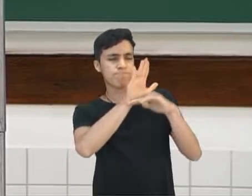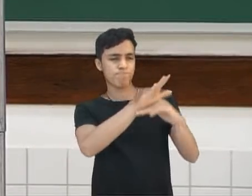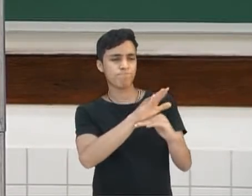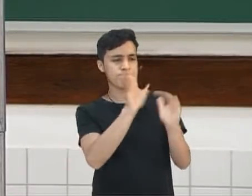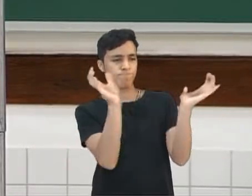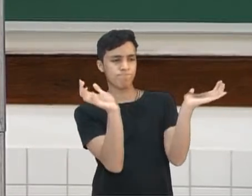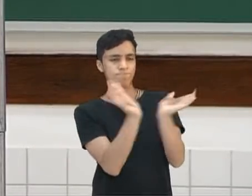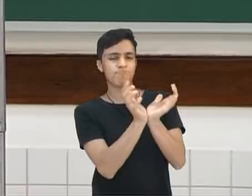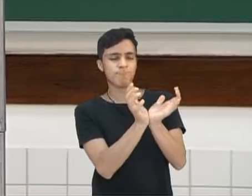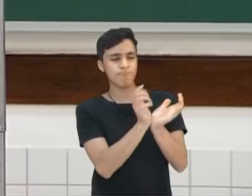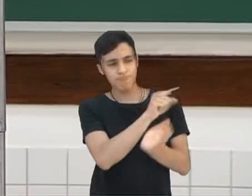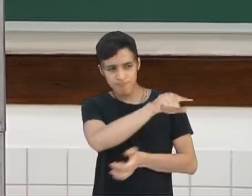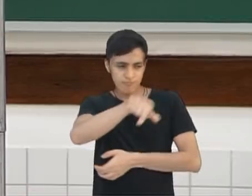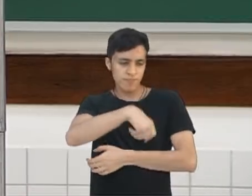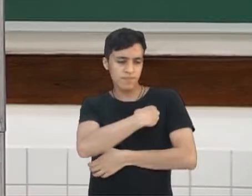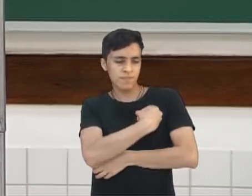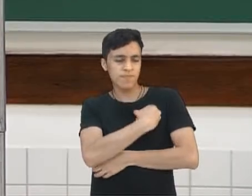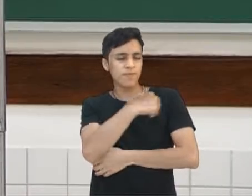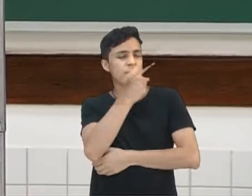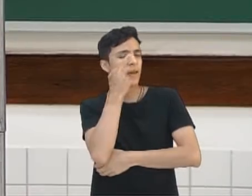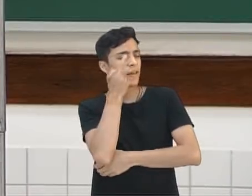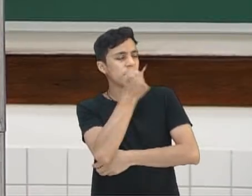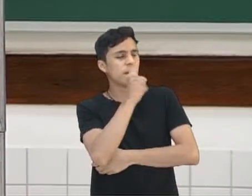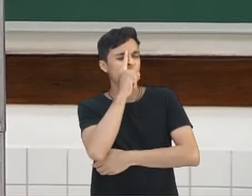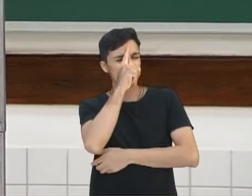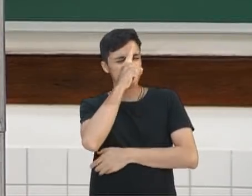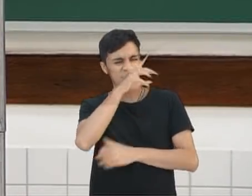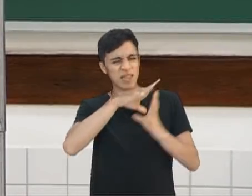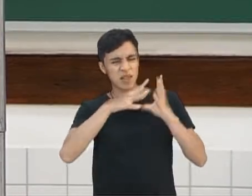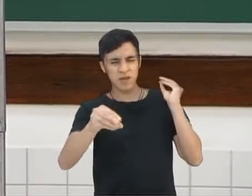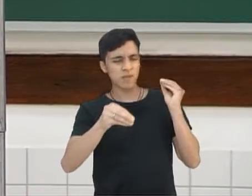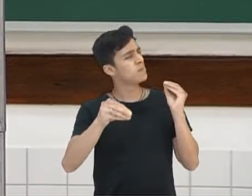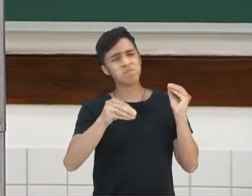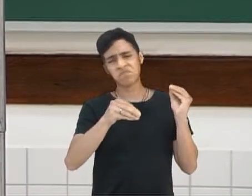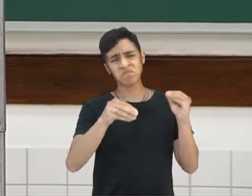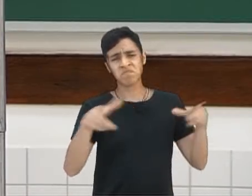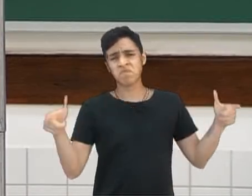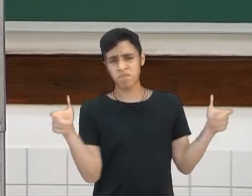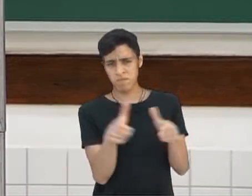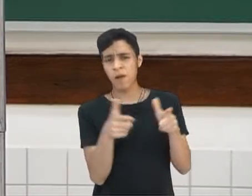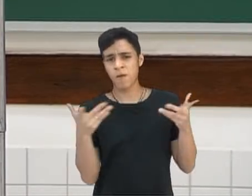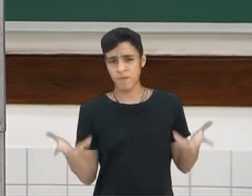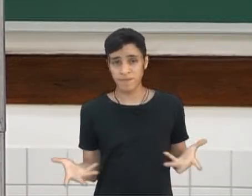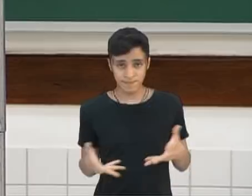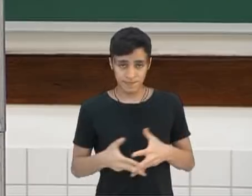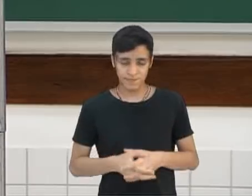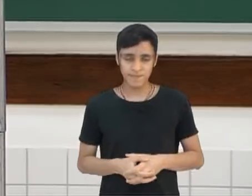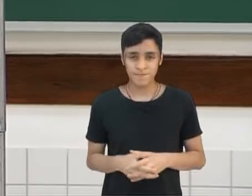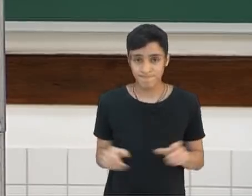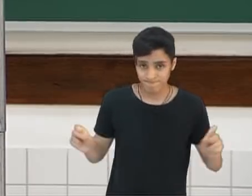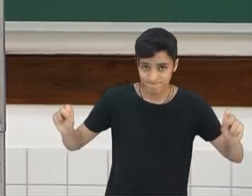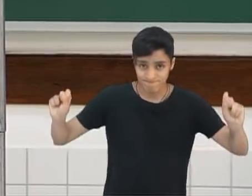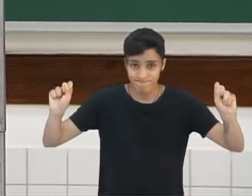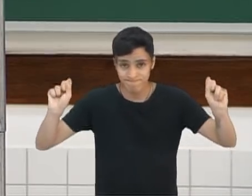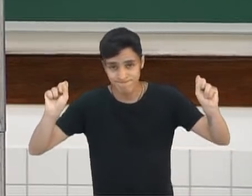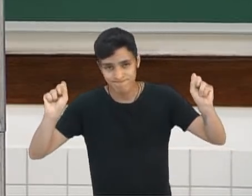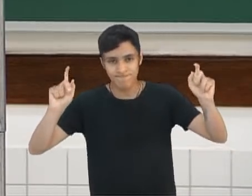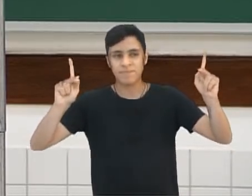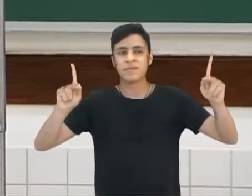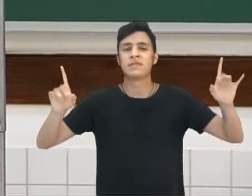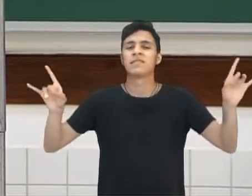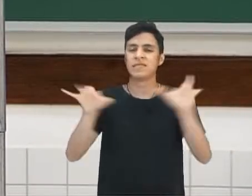que a vida seja mais interessante e o risco de extinção das espécies seja menor, ok?